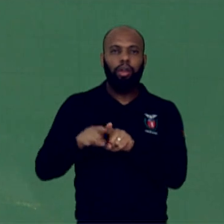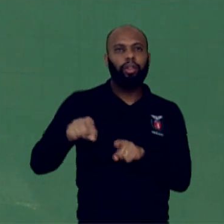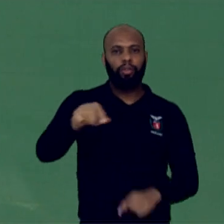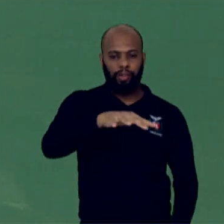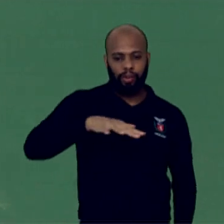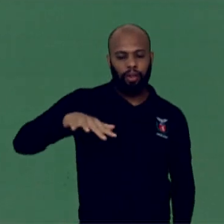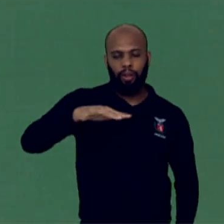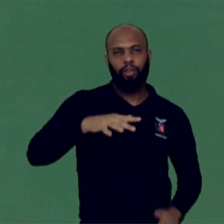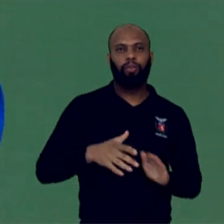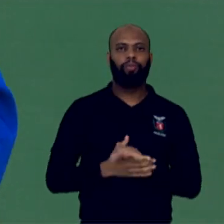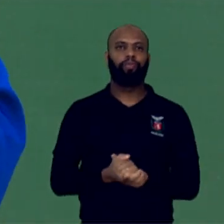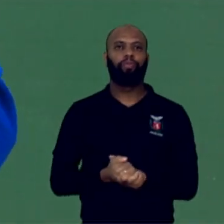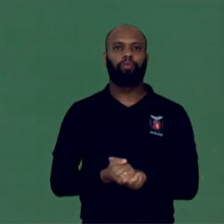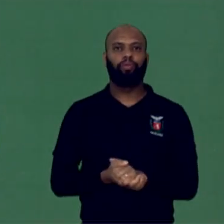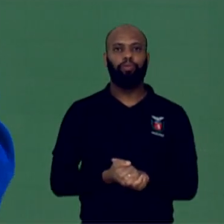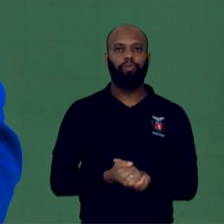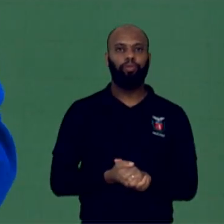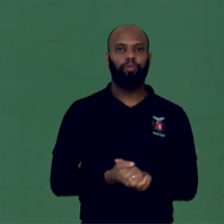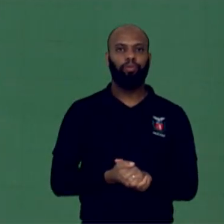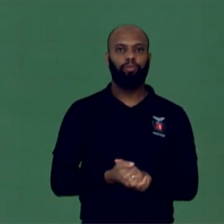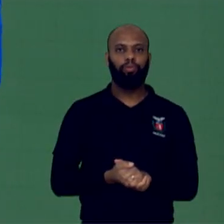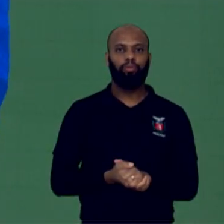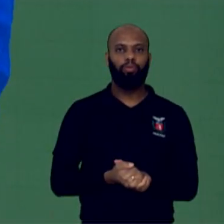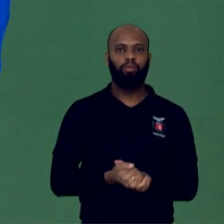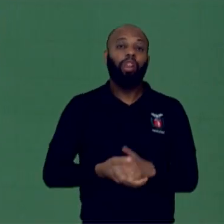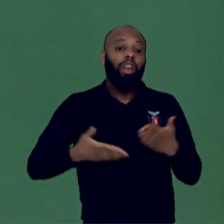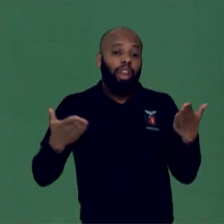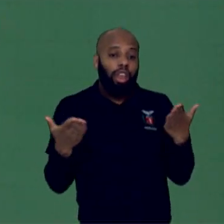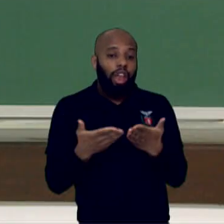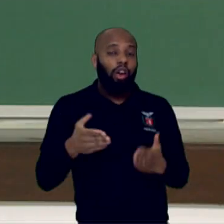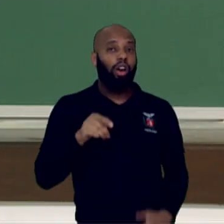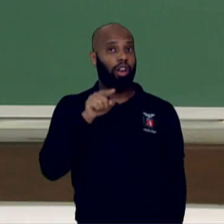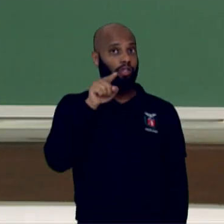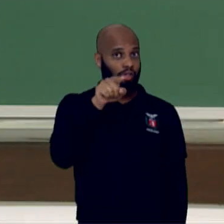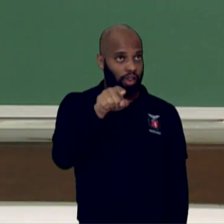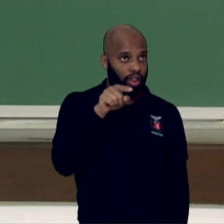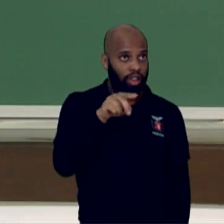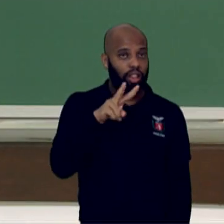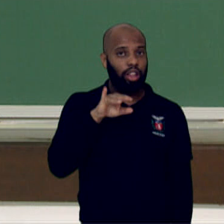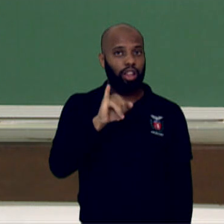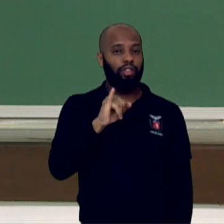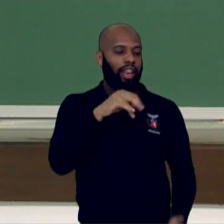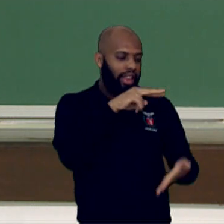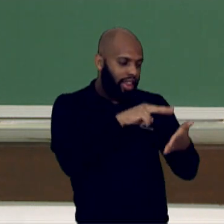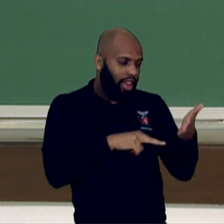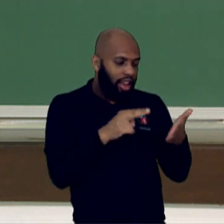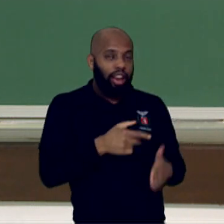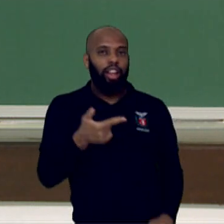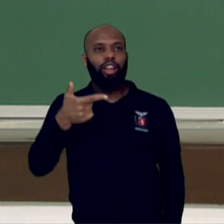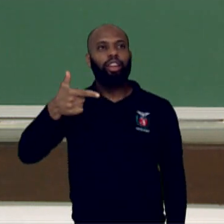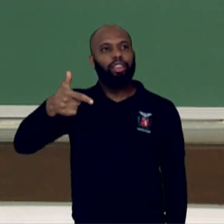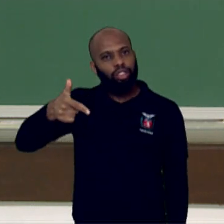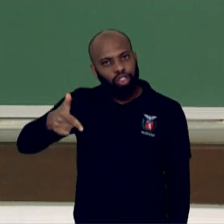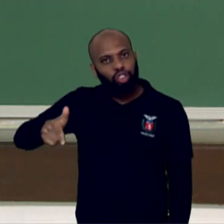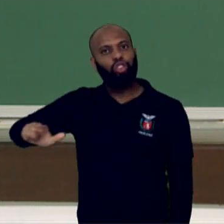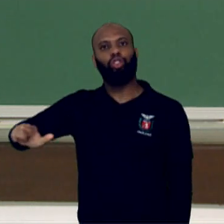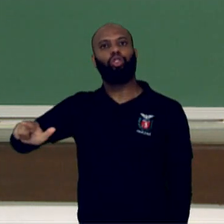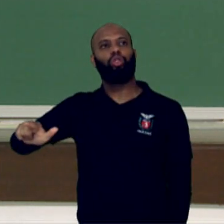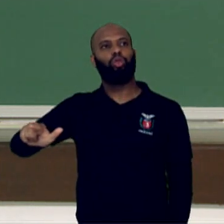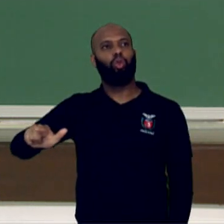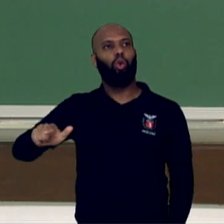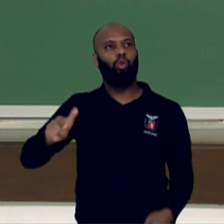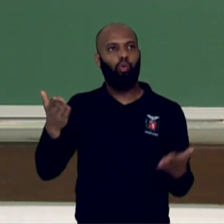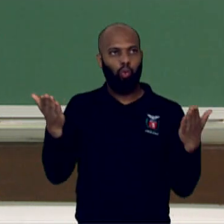espaço. E agora? Agora vocês vão reler esse trecho aqui,